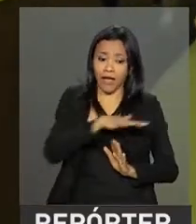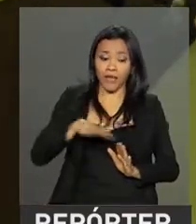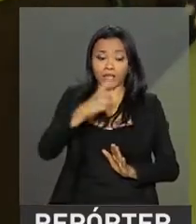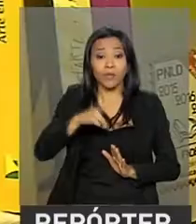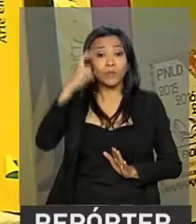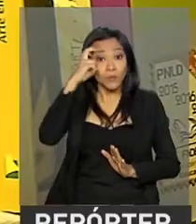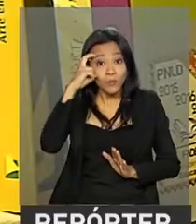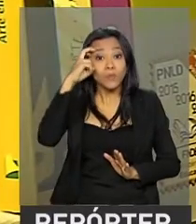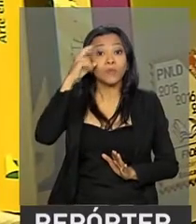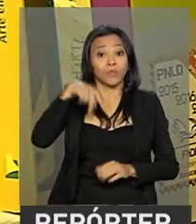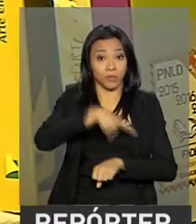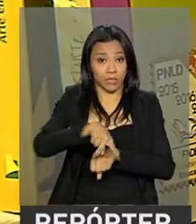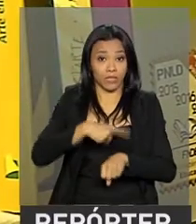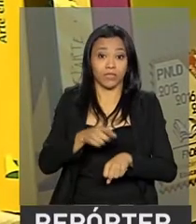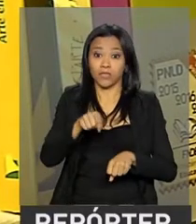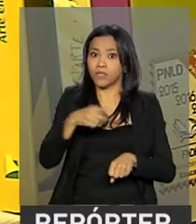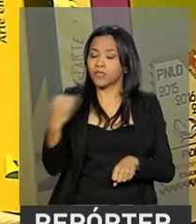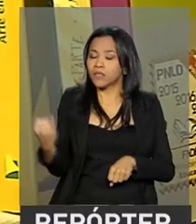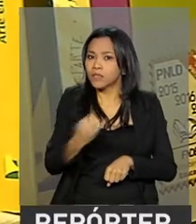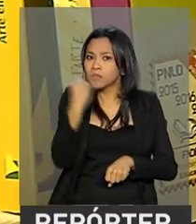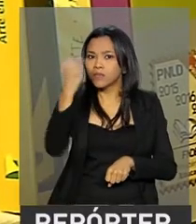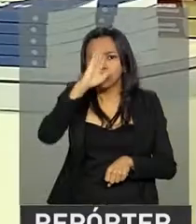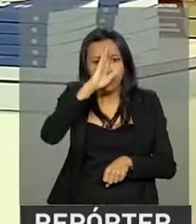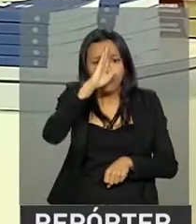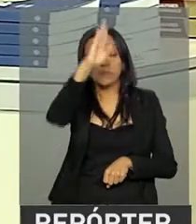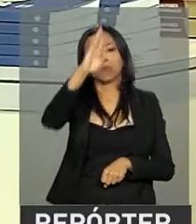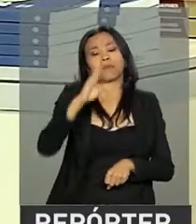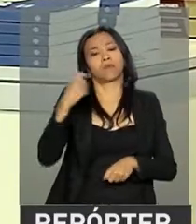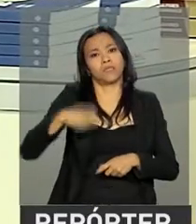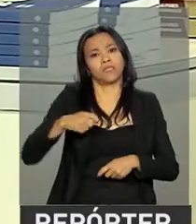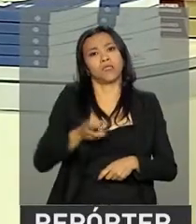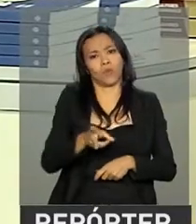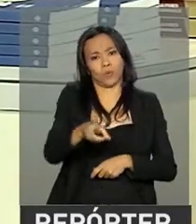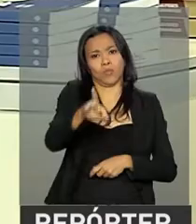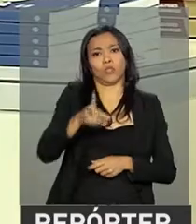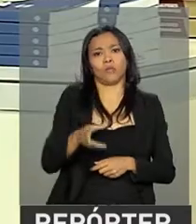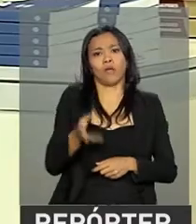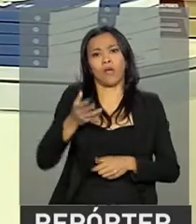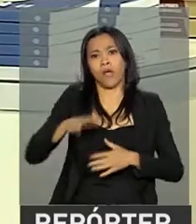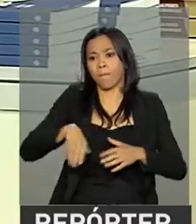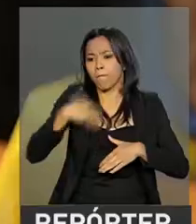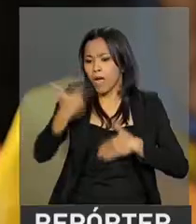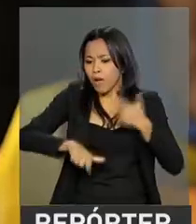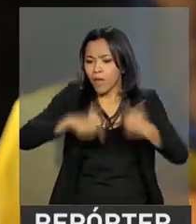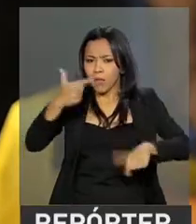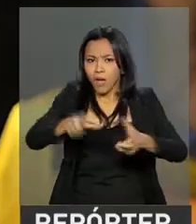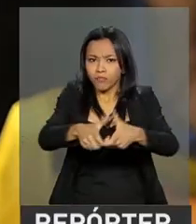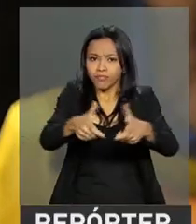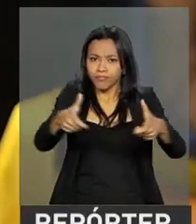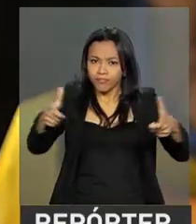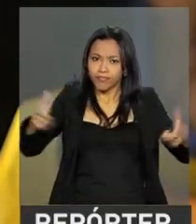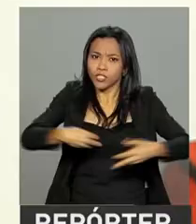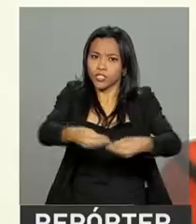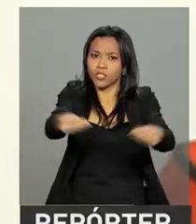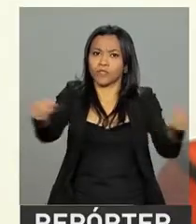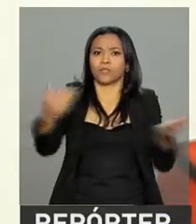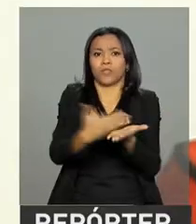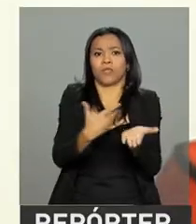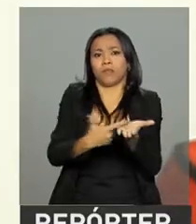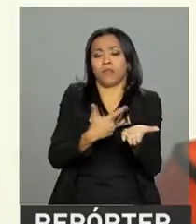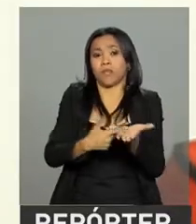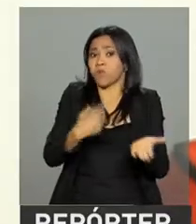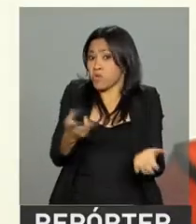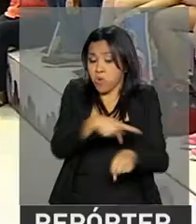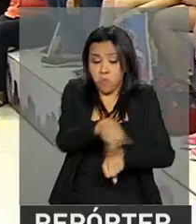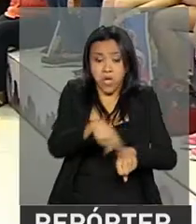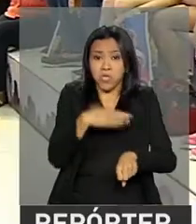desse país. Muito eficaz e fundamental, que precisa ser continuado, ampliado. É um país... não